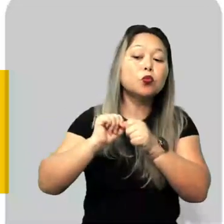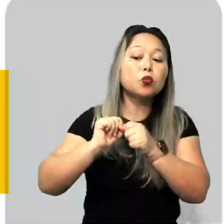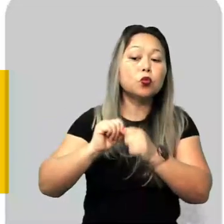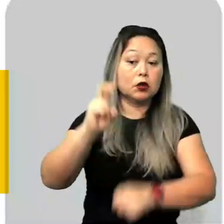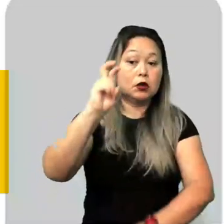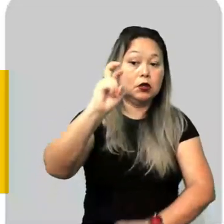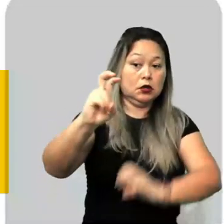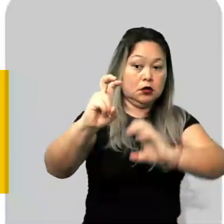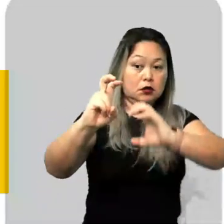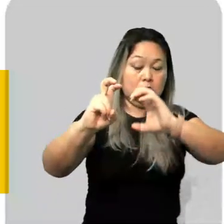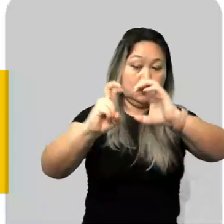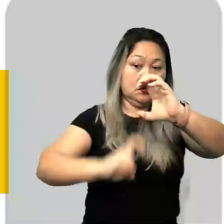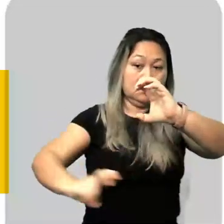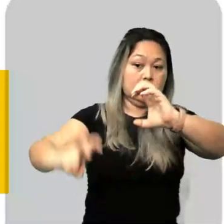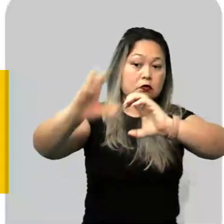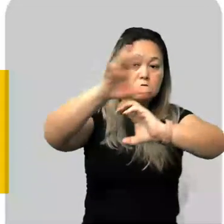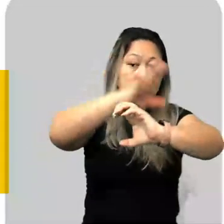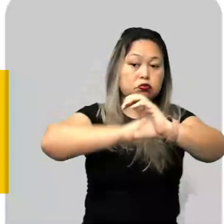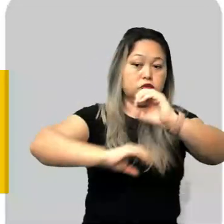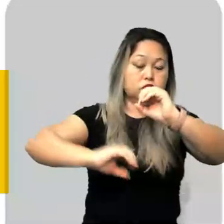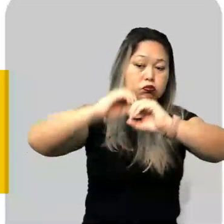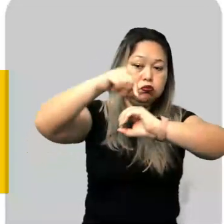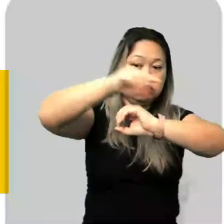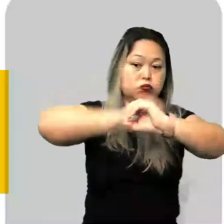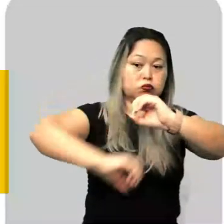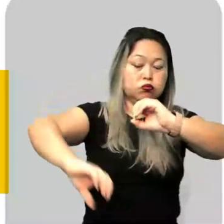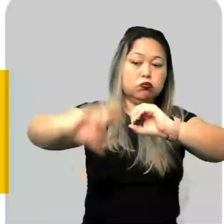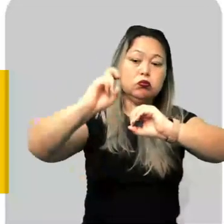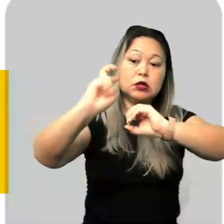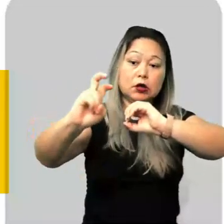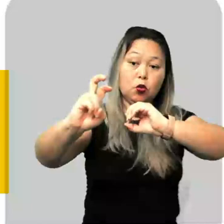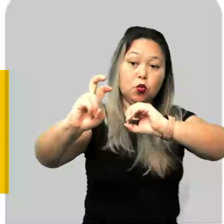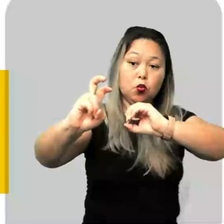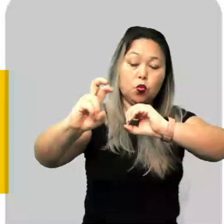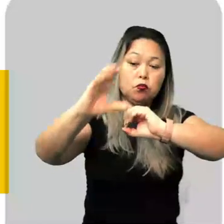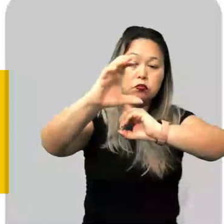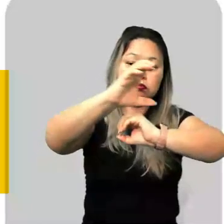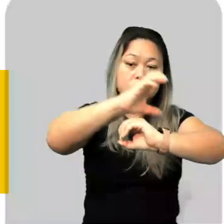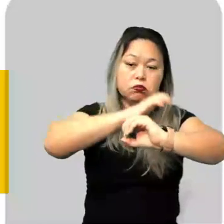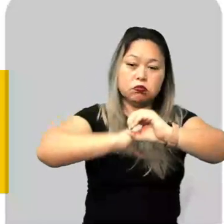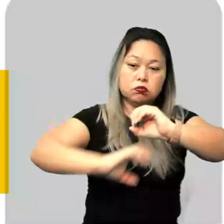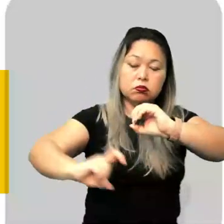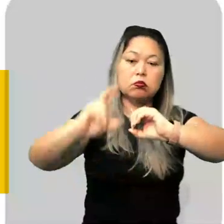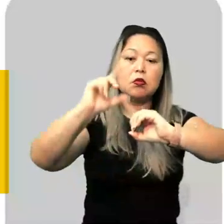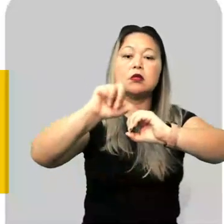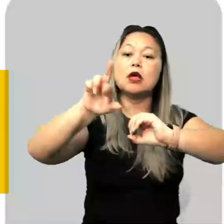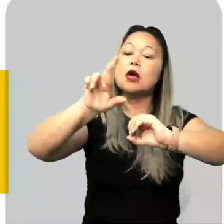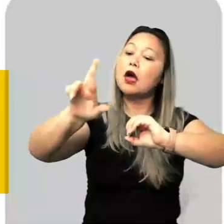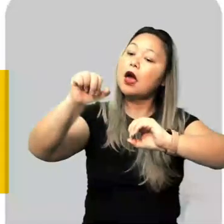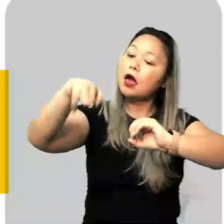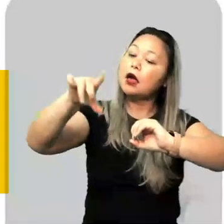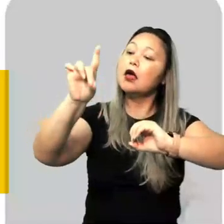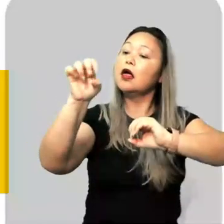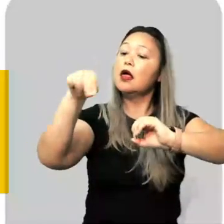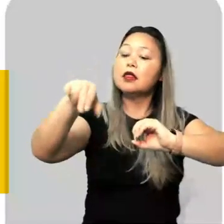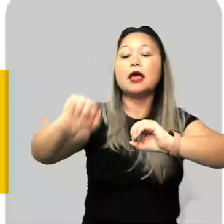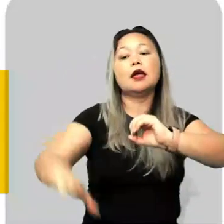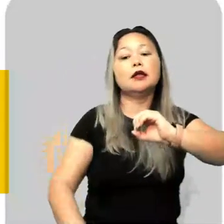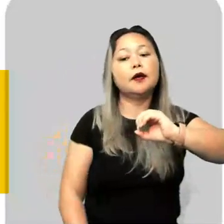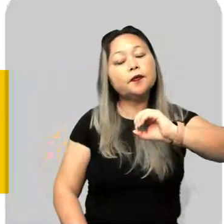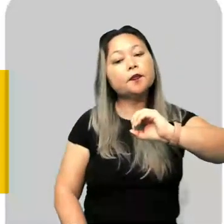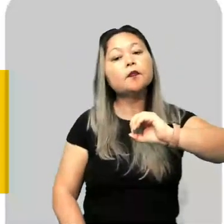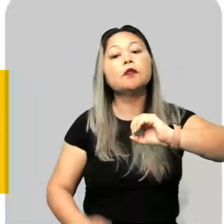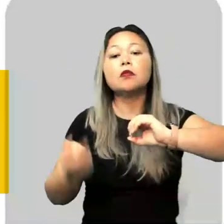tem cinco átomos de carbono nesse monossacarídeo. Então você tem aí o RNA e o